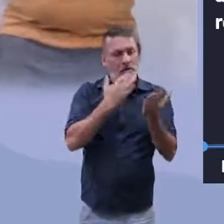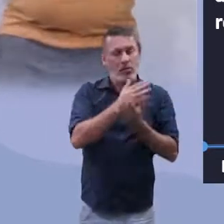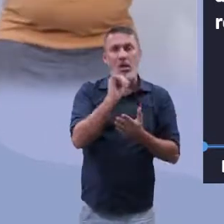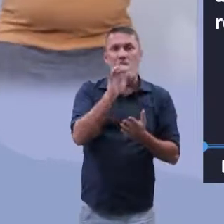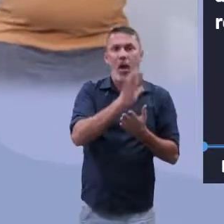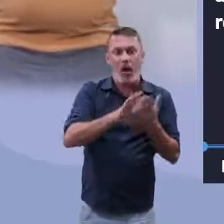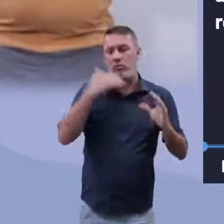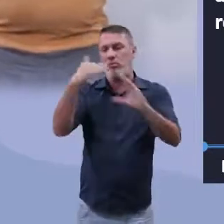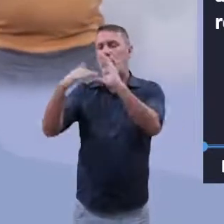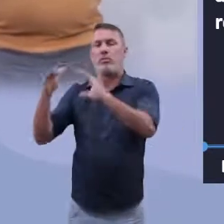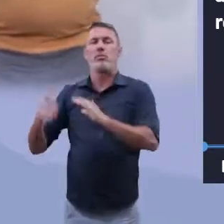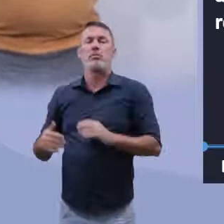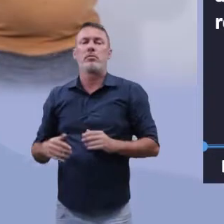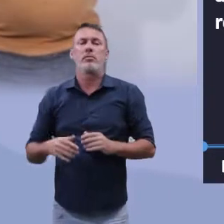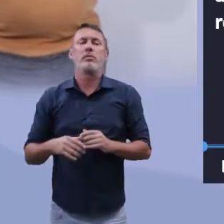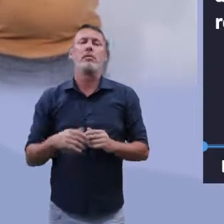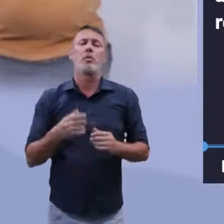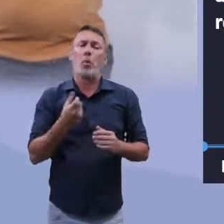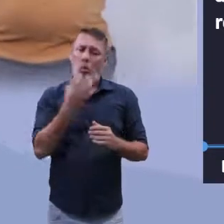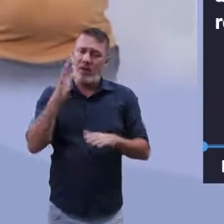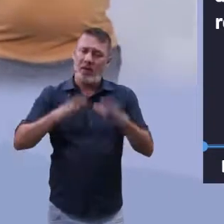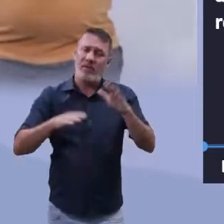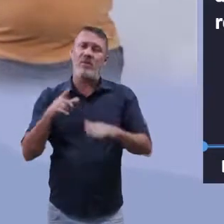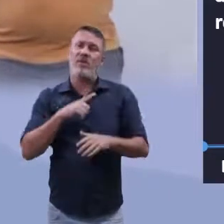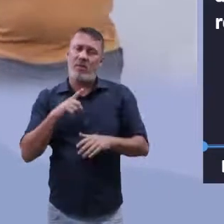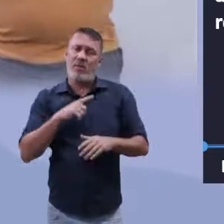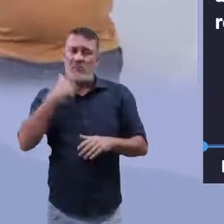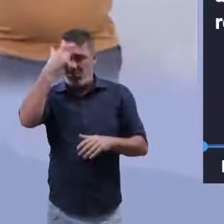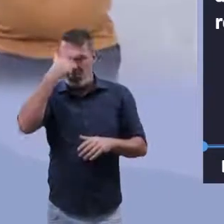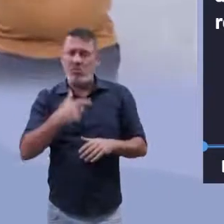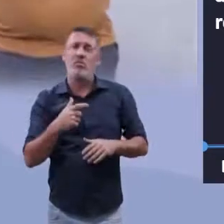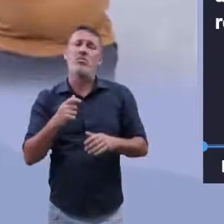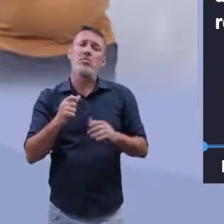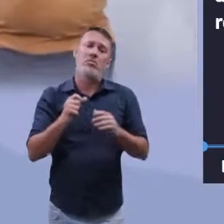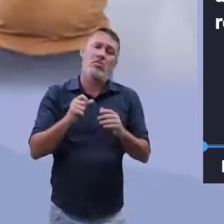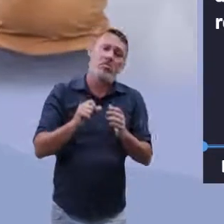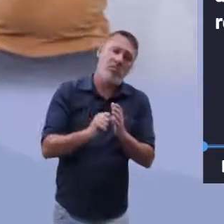você. Quantas vezes infelizmente, uma ou duas vezes eu ainda